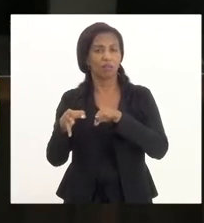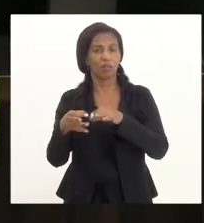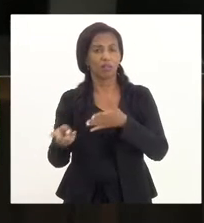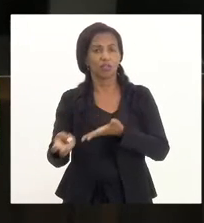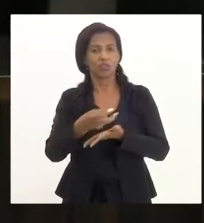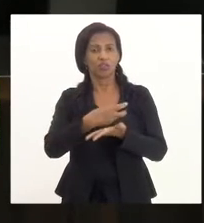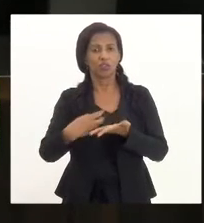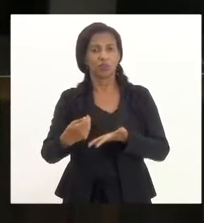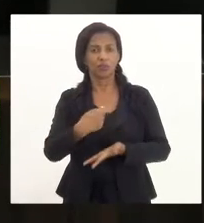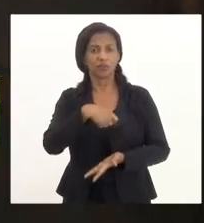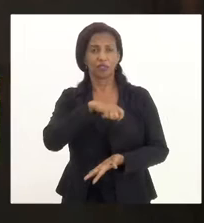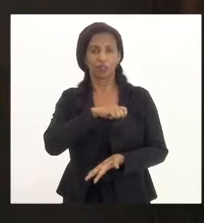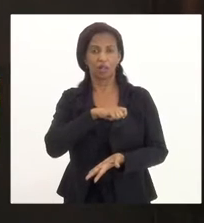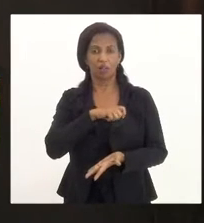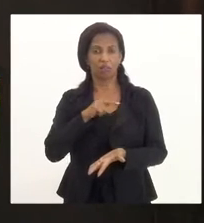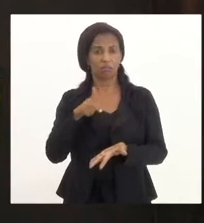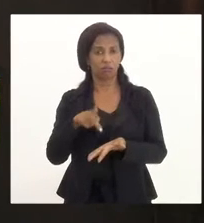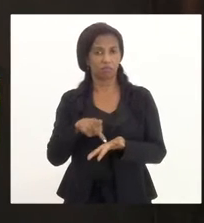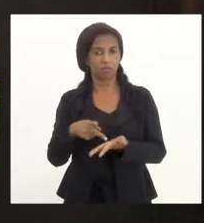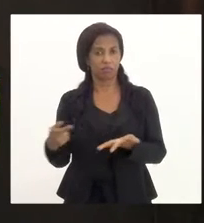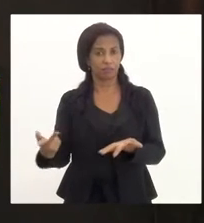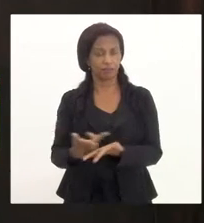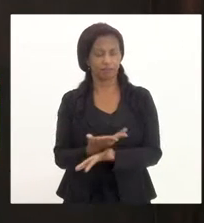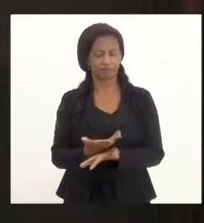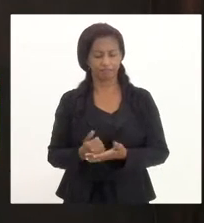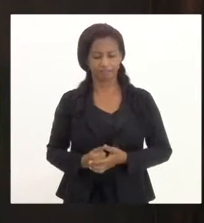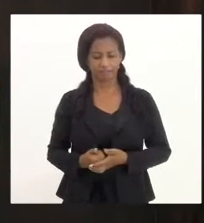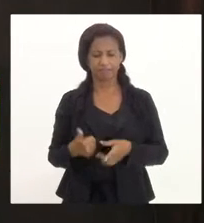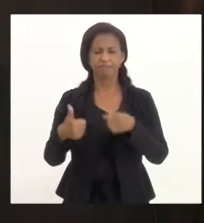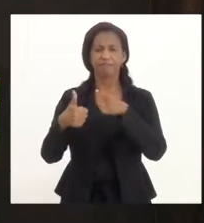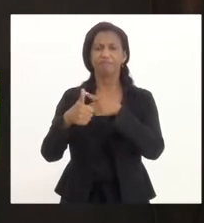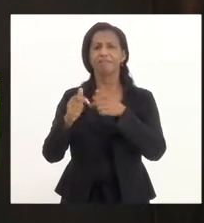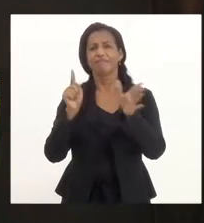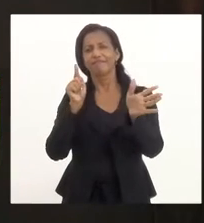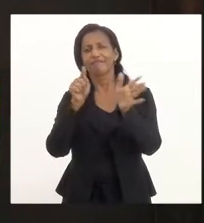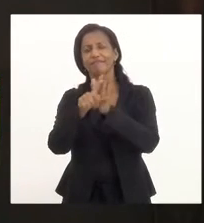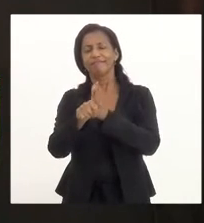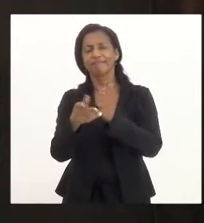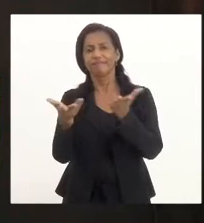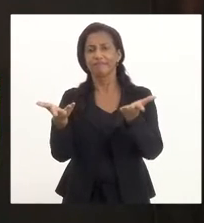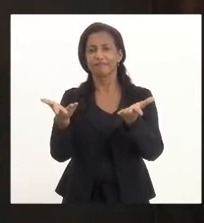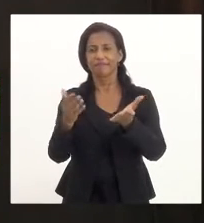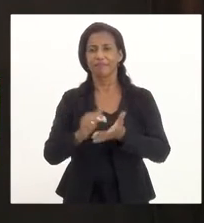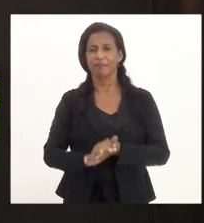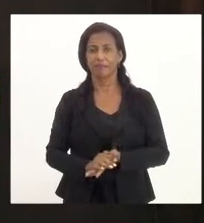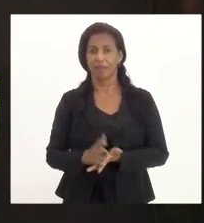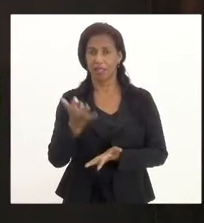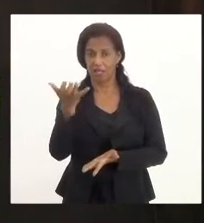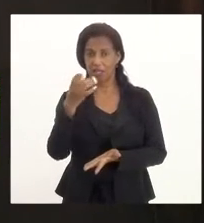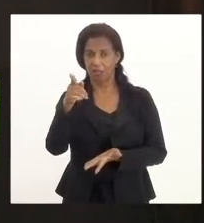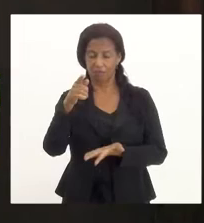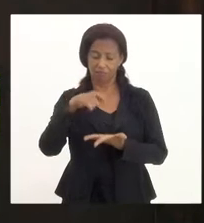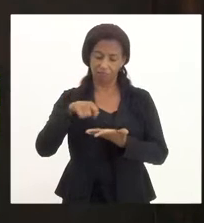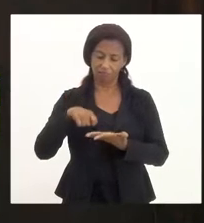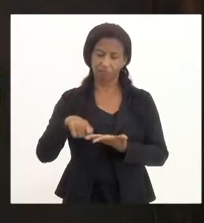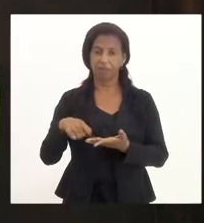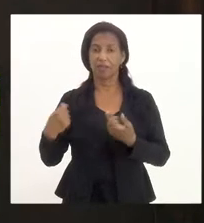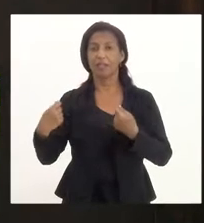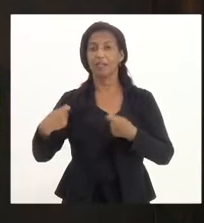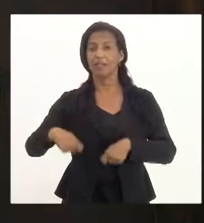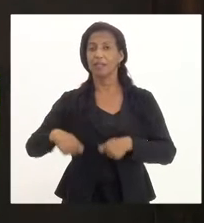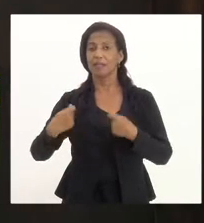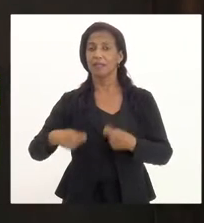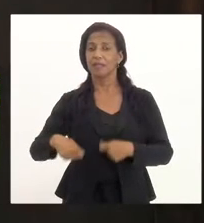recuperação fiscal em Lisboa então a primeira questão queria eu que estou aqui anotar se é a